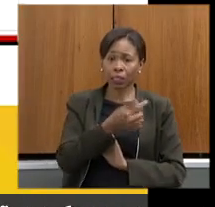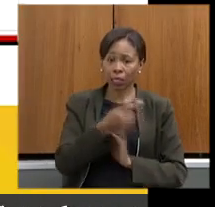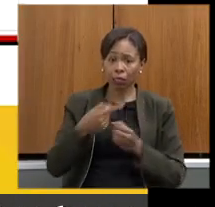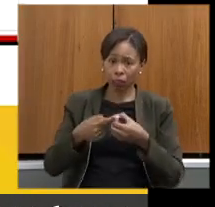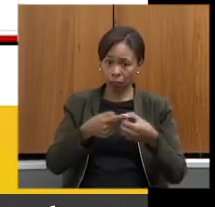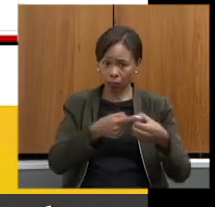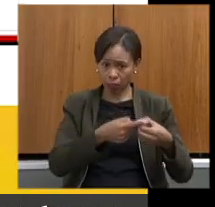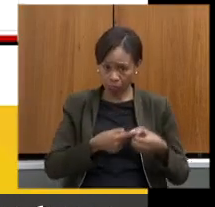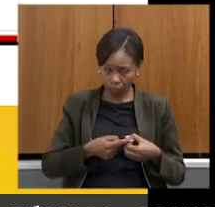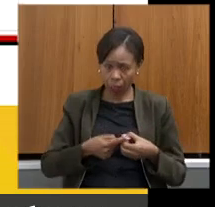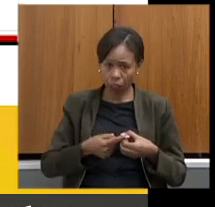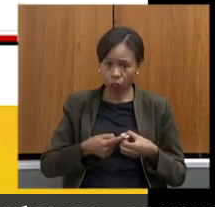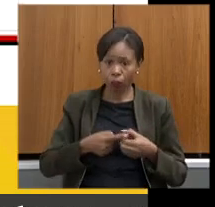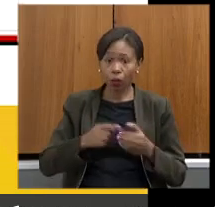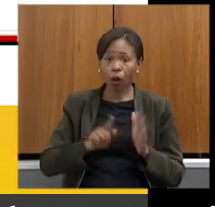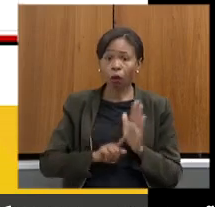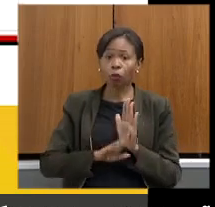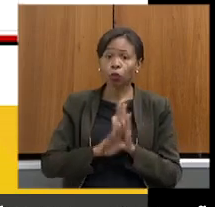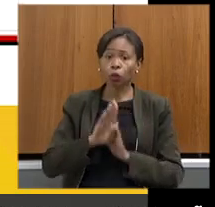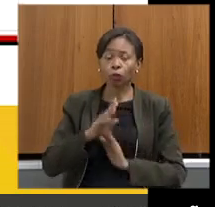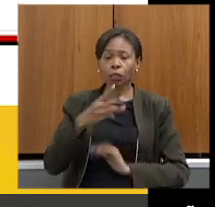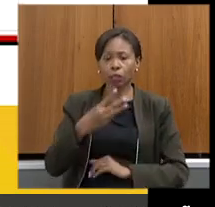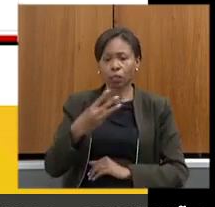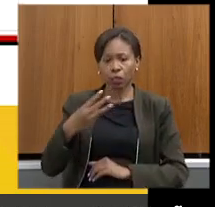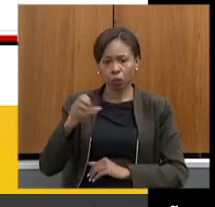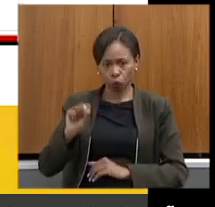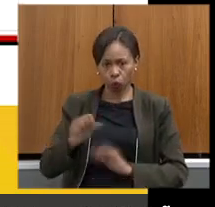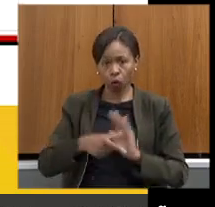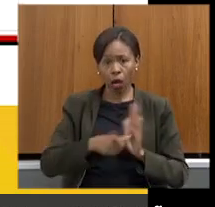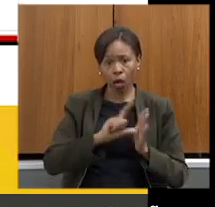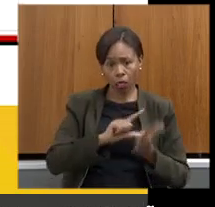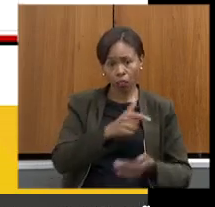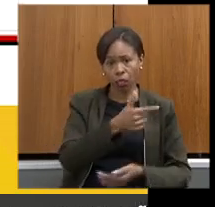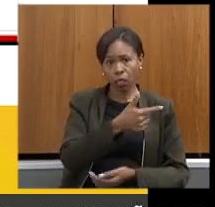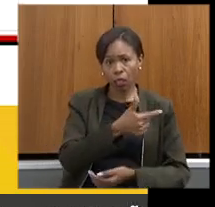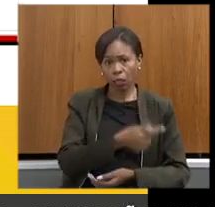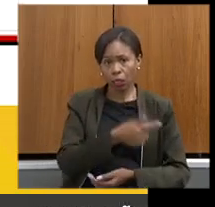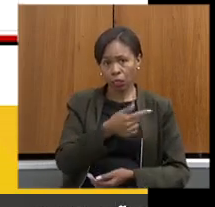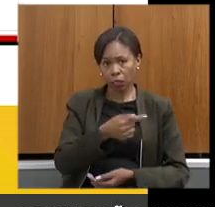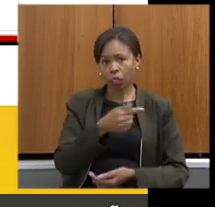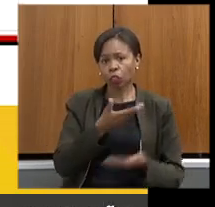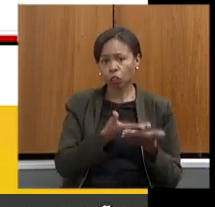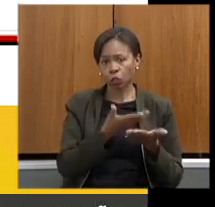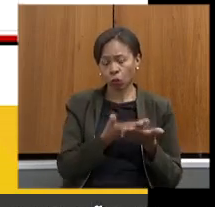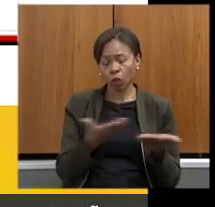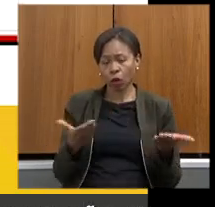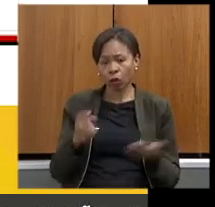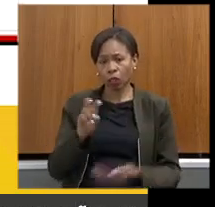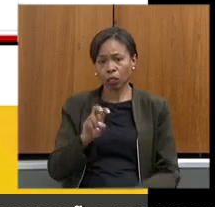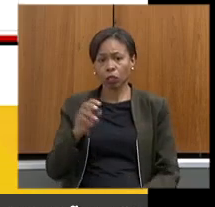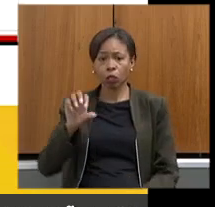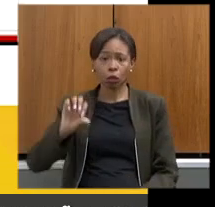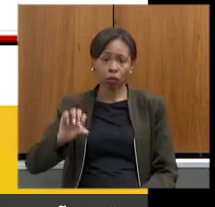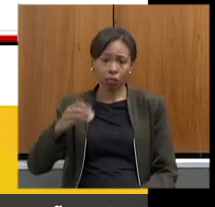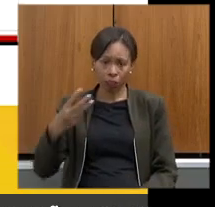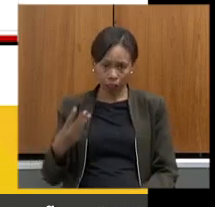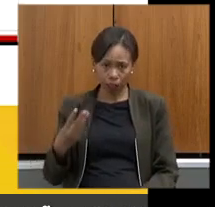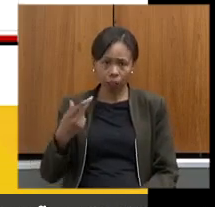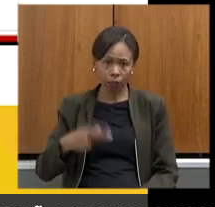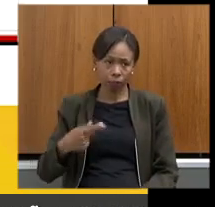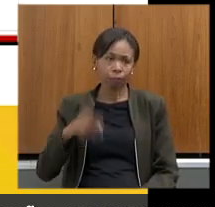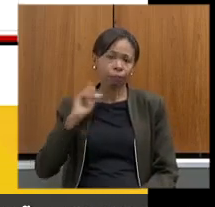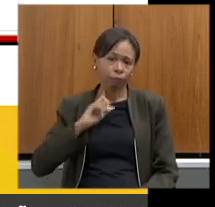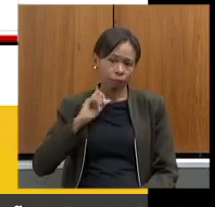integral para 338 eram 77 escolas agora são 593 escolas o nosso estado